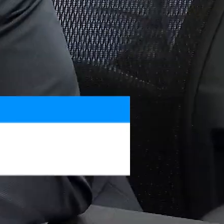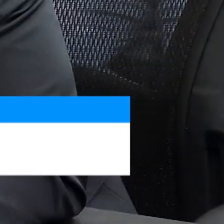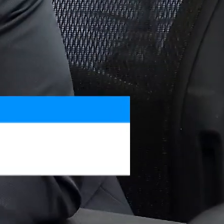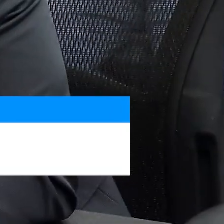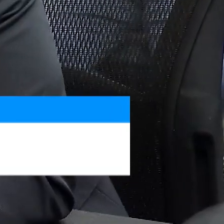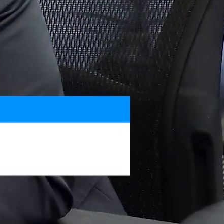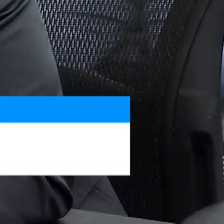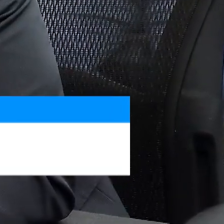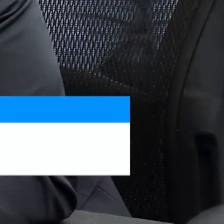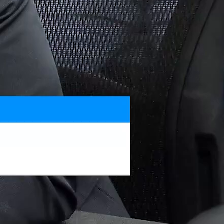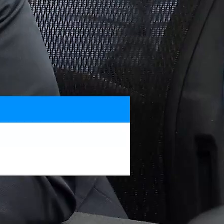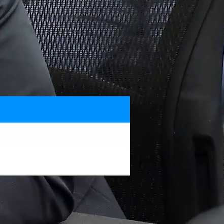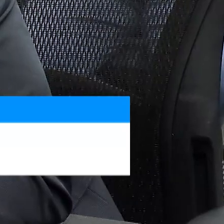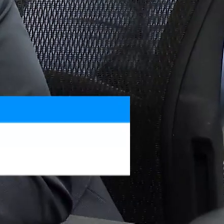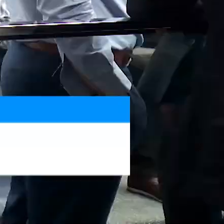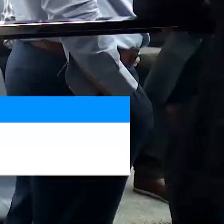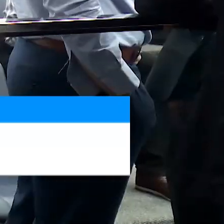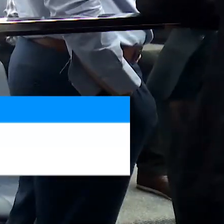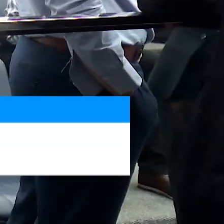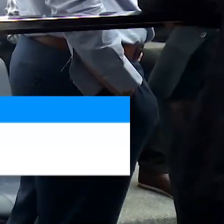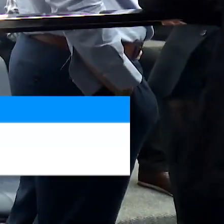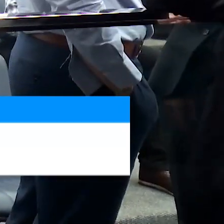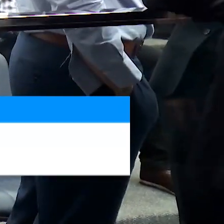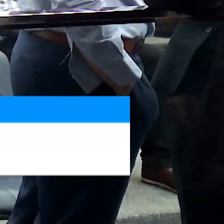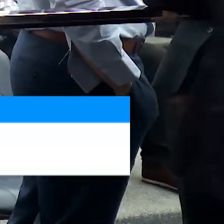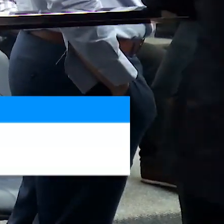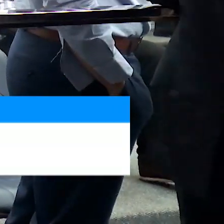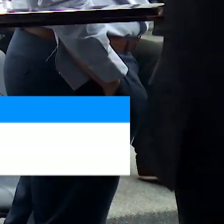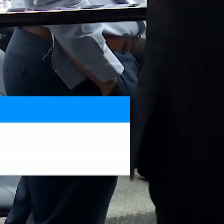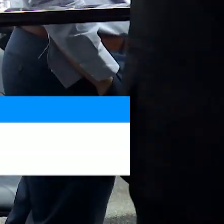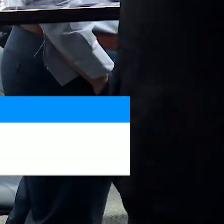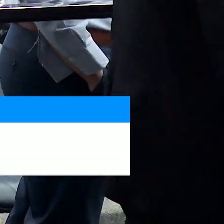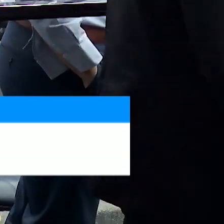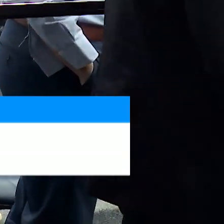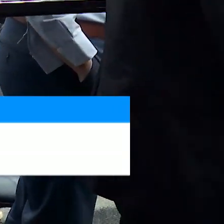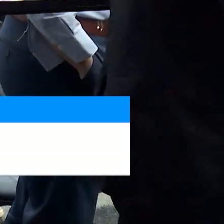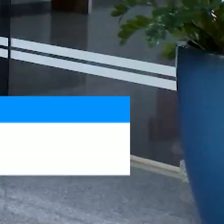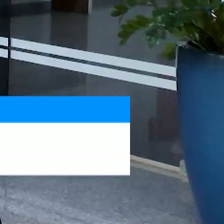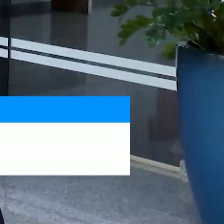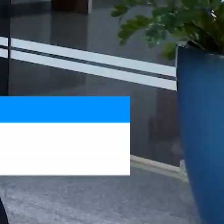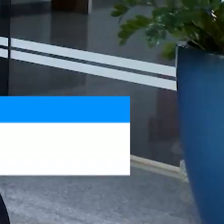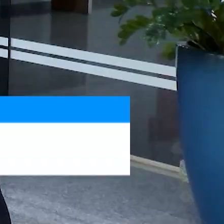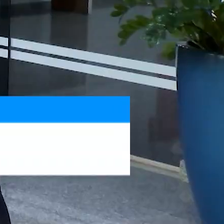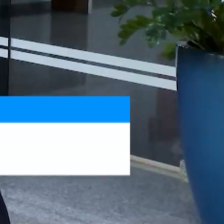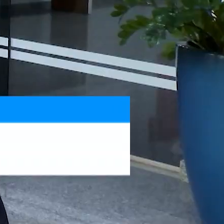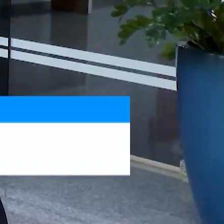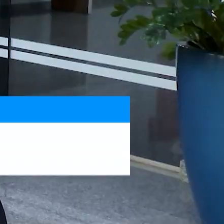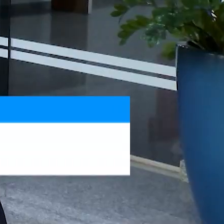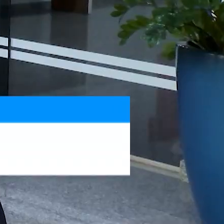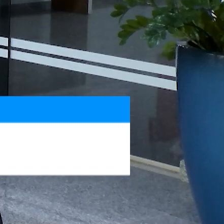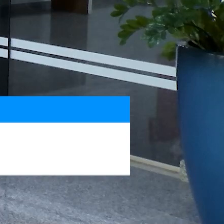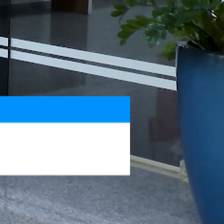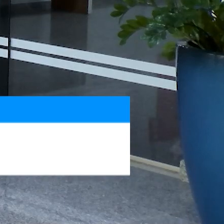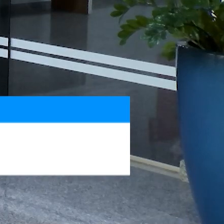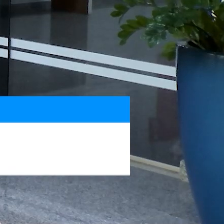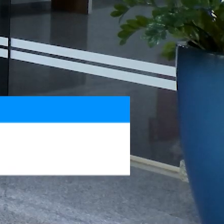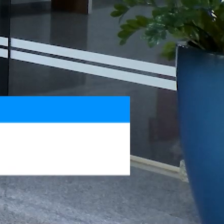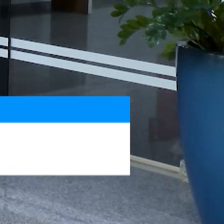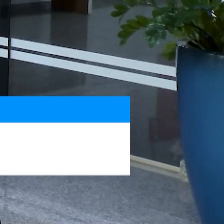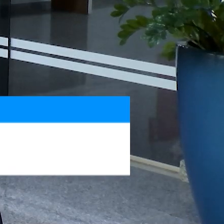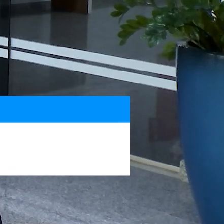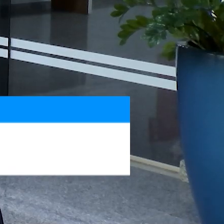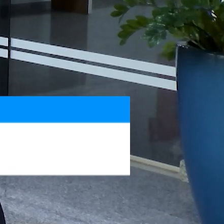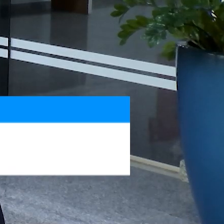opiniões e posições partidárias e da sociedade. Para nós é uma satisfação, né, enquanto Assembleia Legislativa, poder